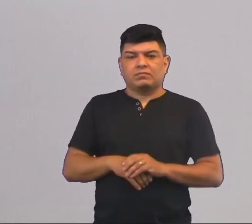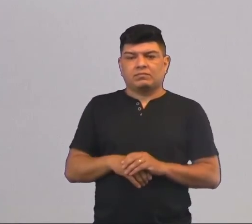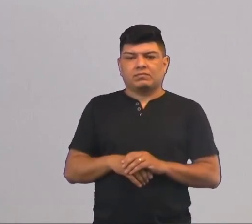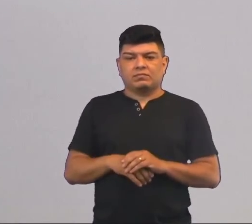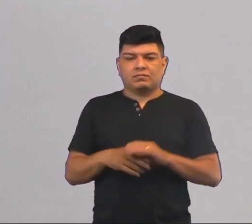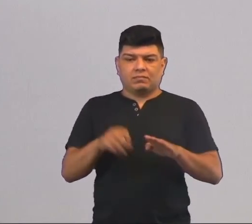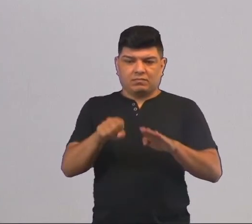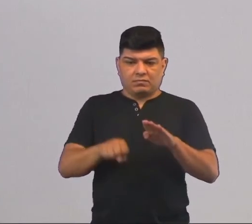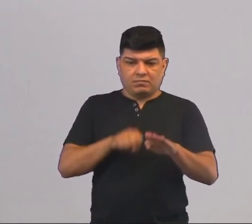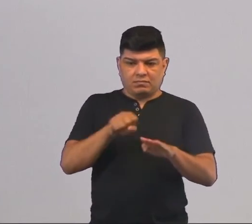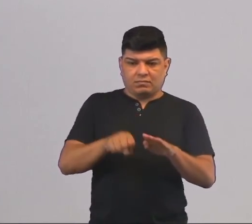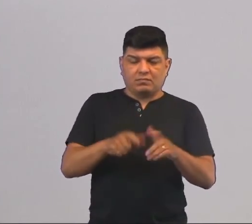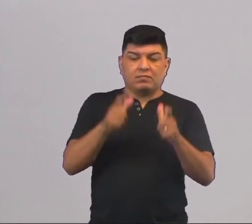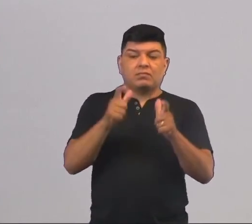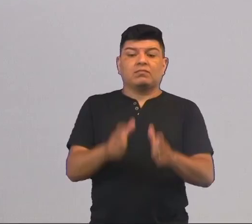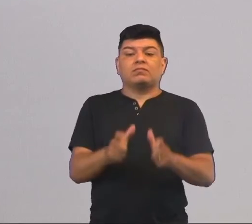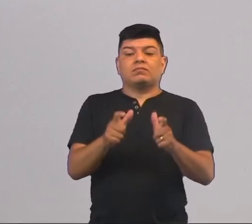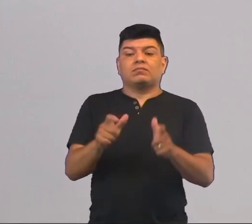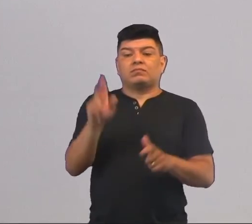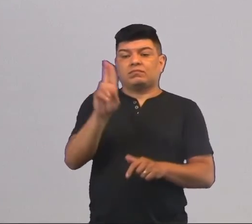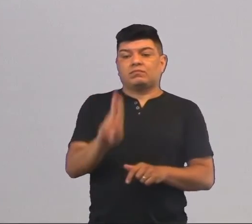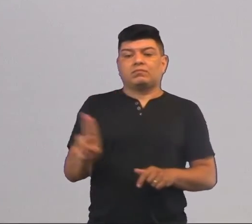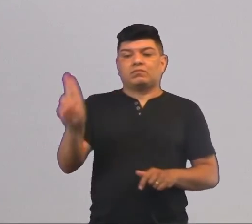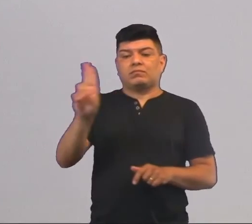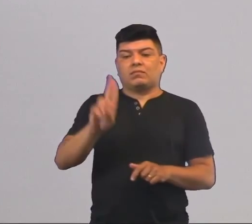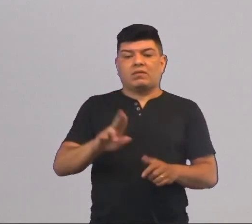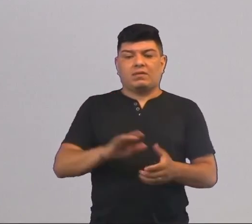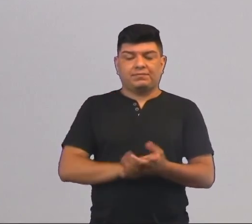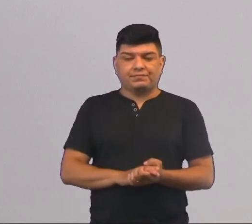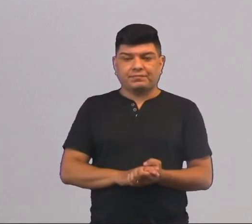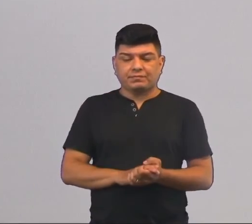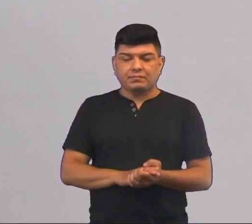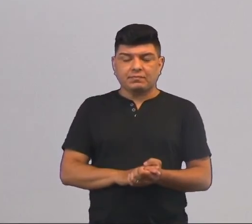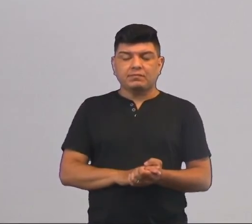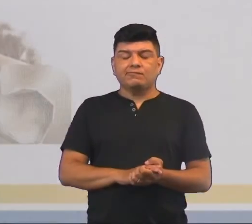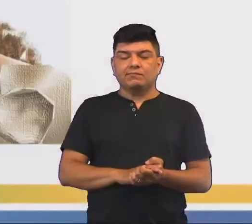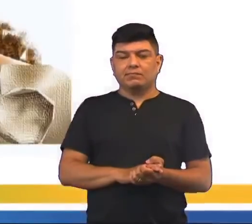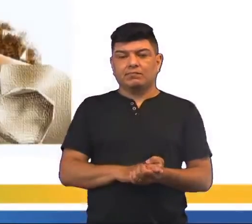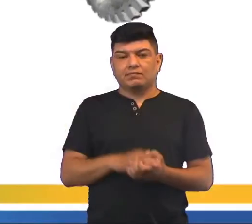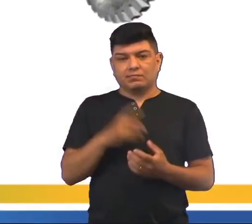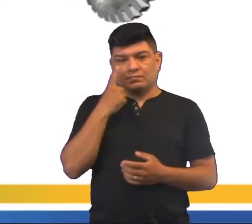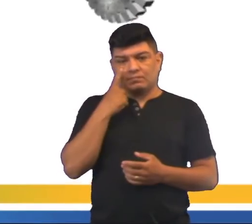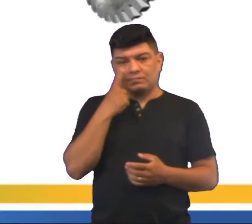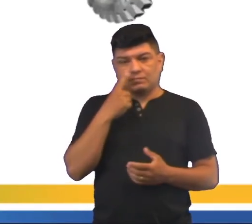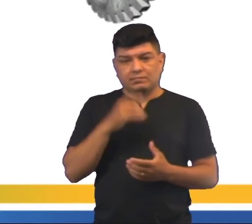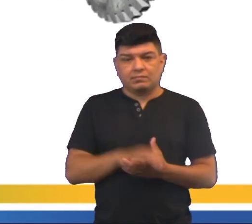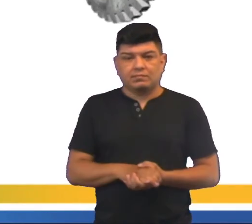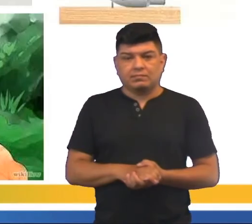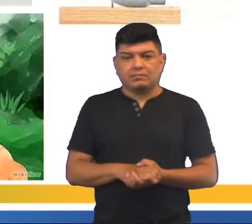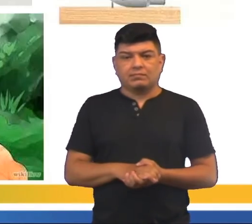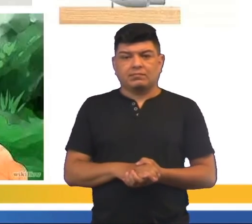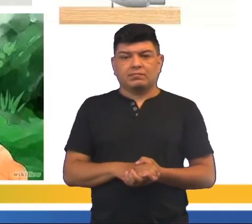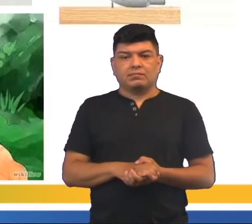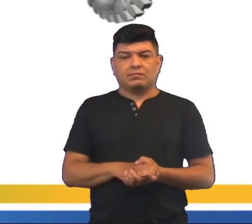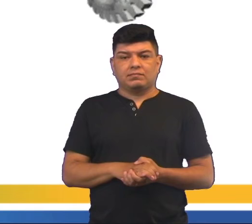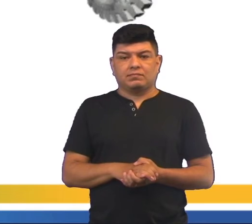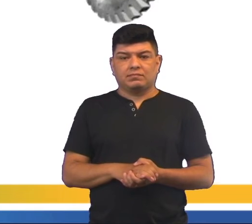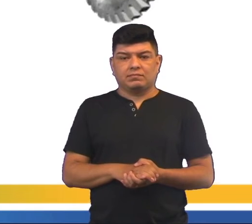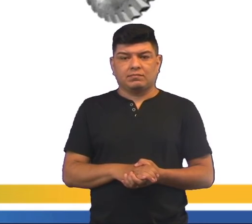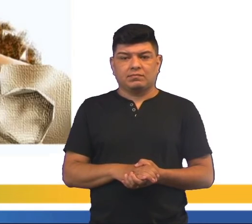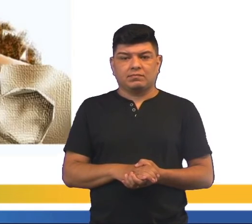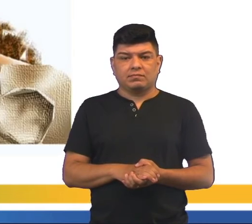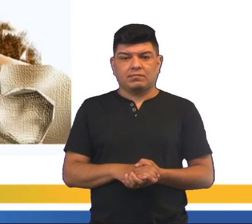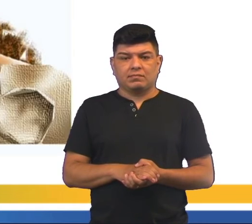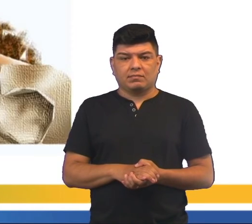contas né O que que são máquinas e onde que elas podem ser aplicados a gente observa aqui por exemplo é que